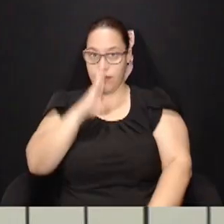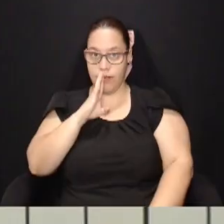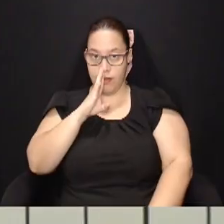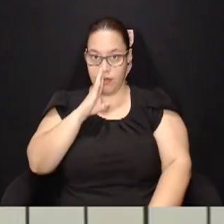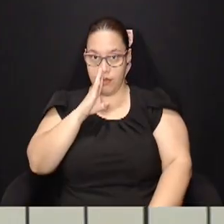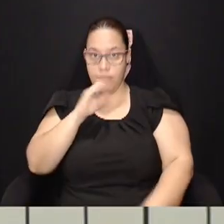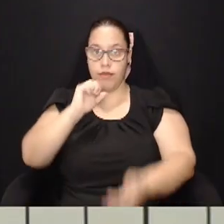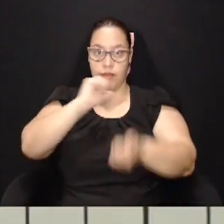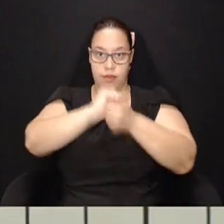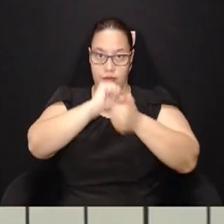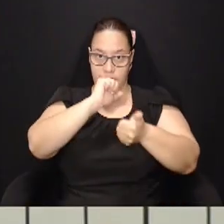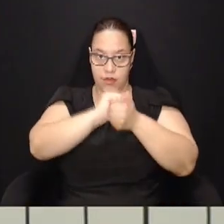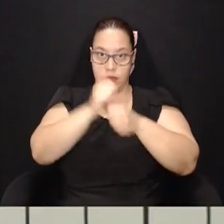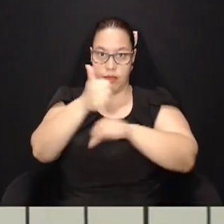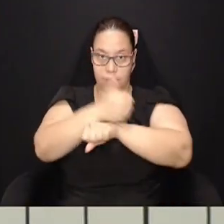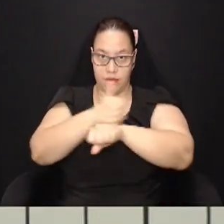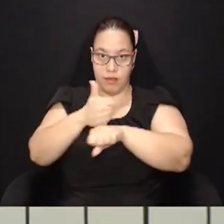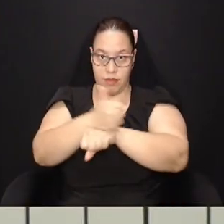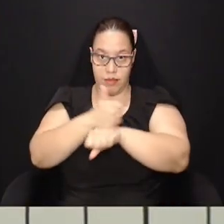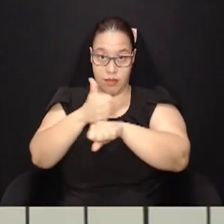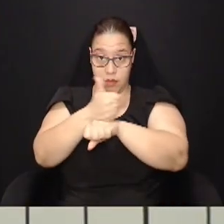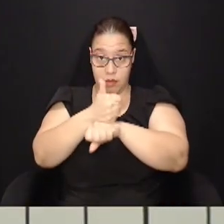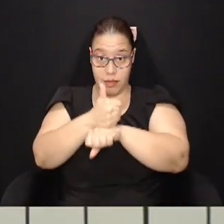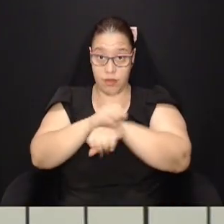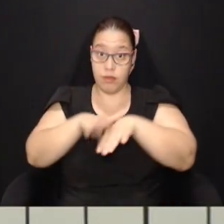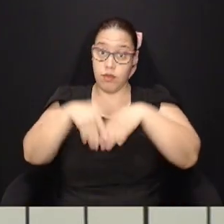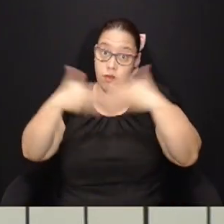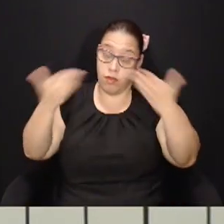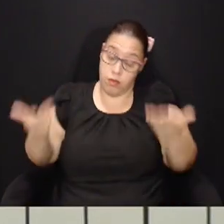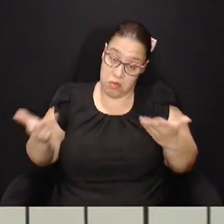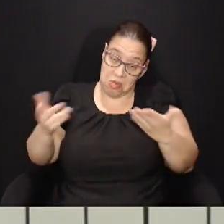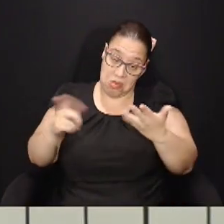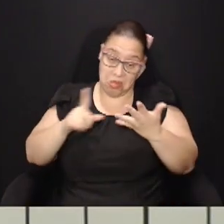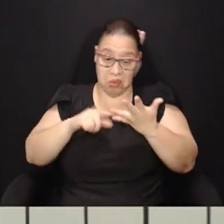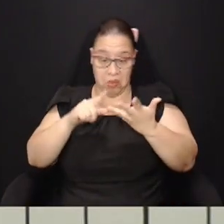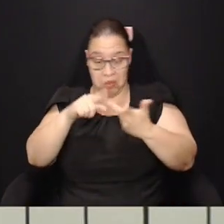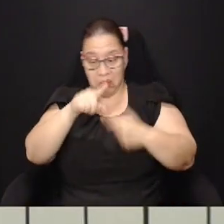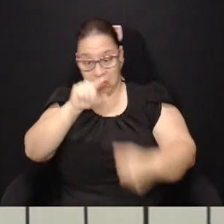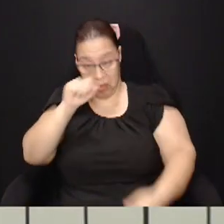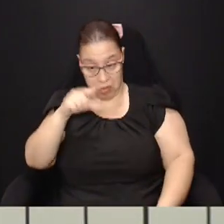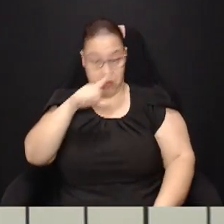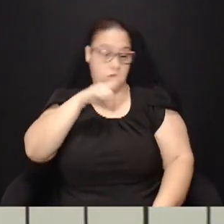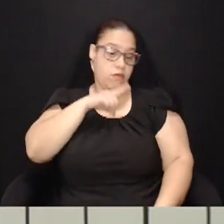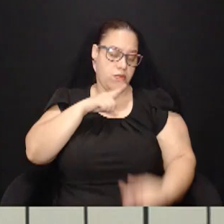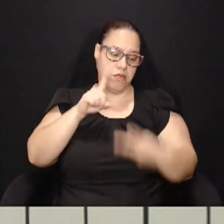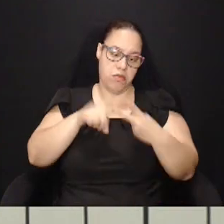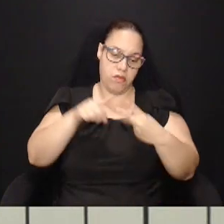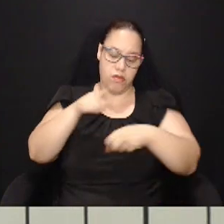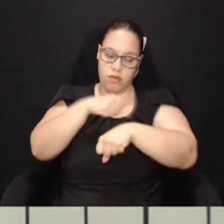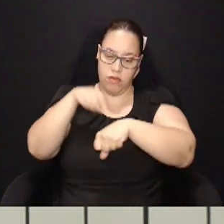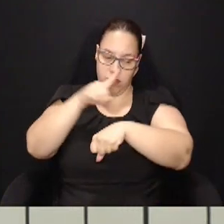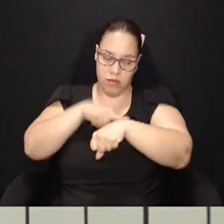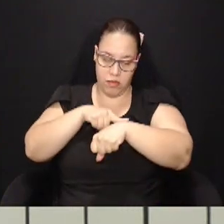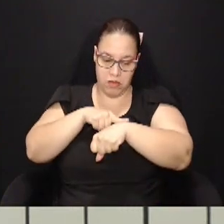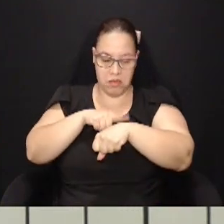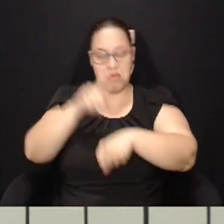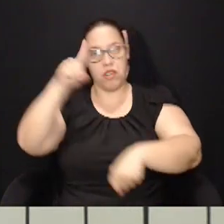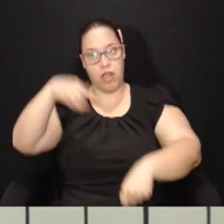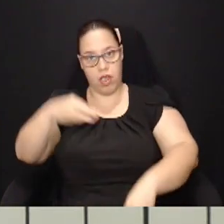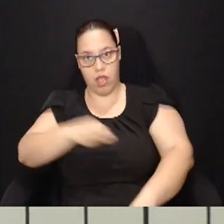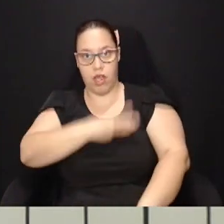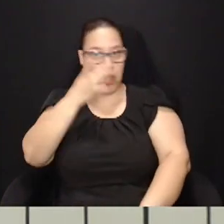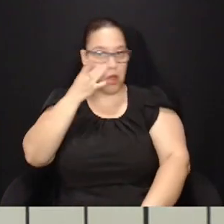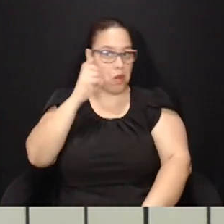qualificação profissional. Então, sobre as opções disponíveis, os horários, se é presencial ou online,